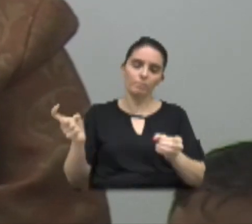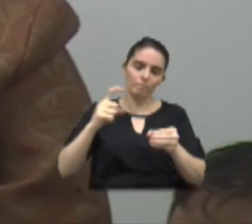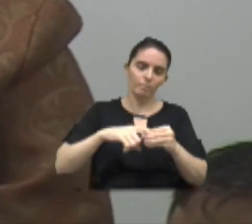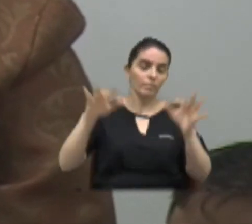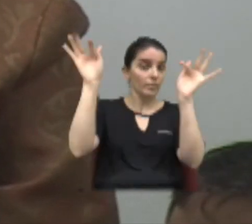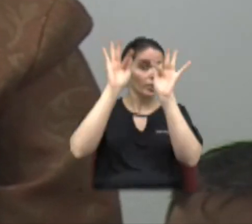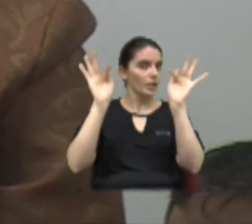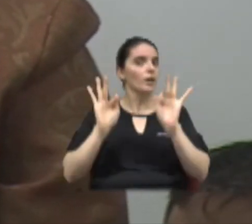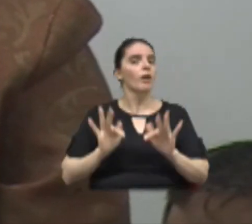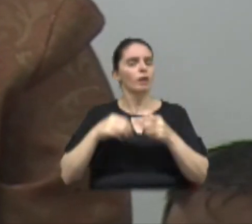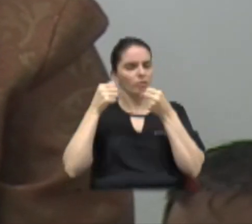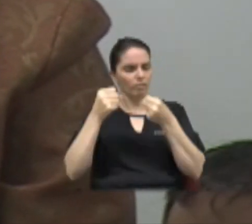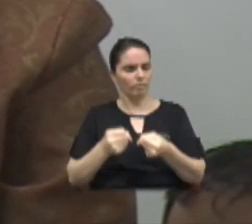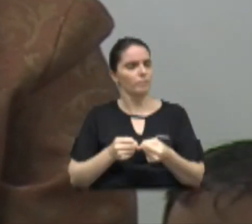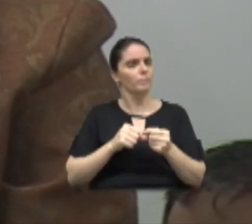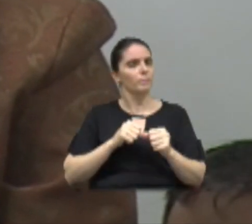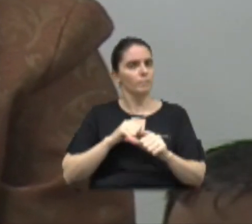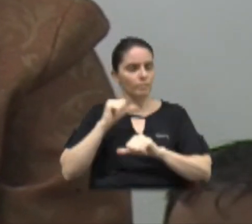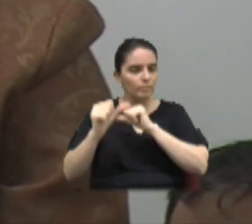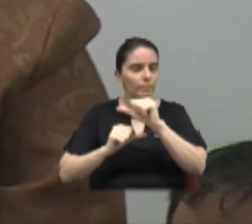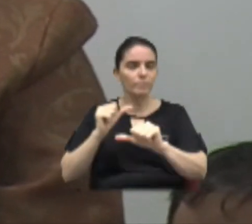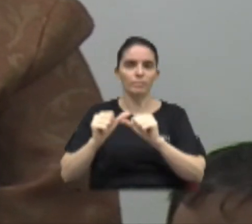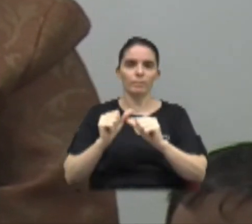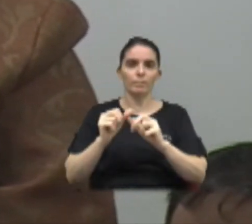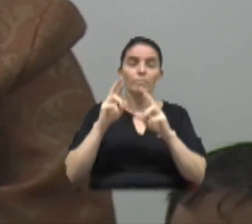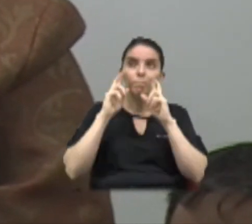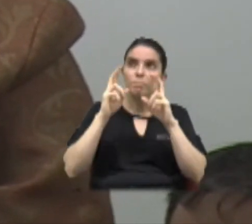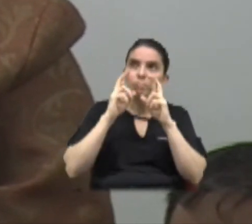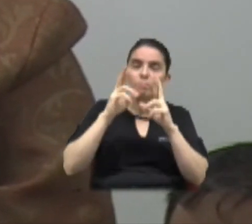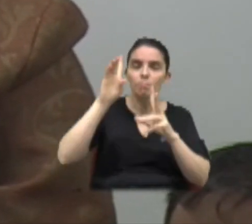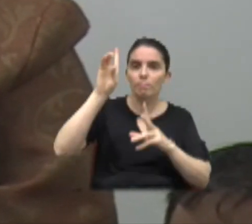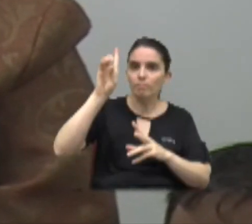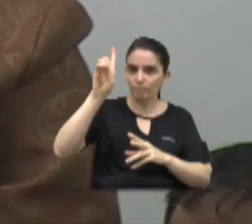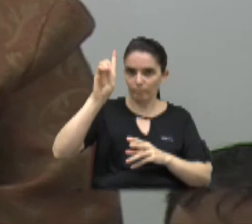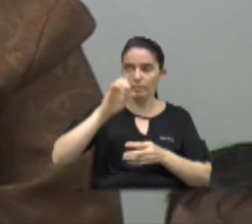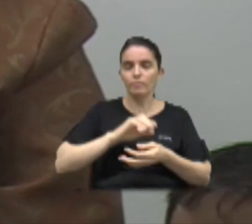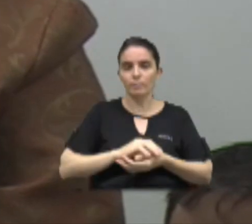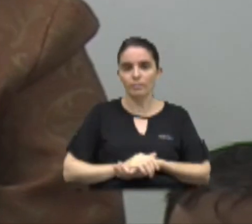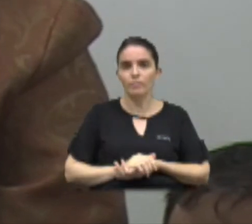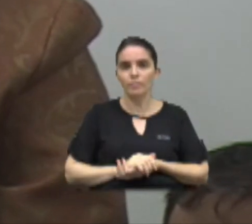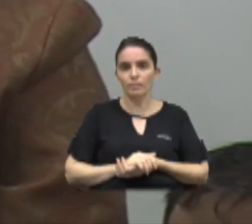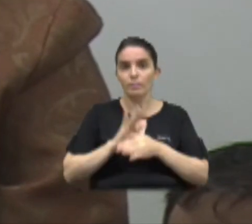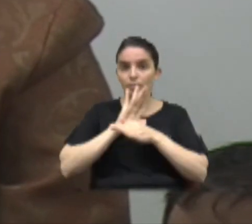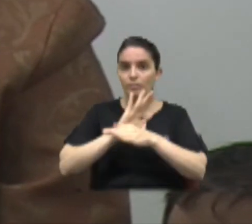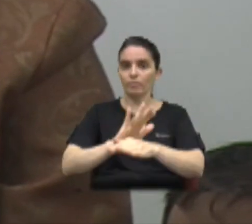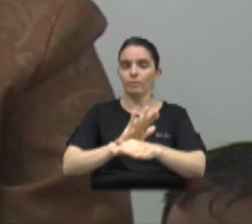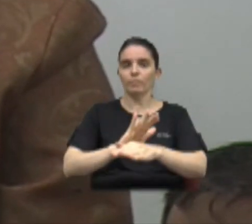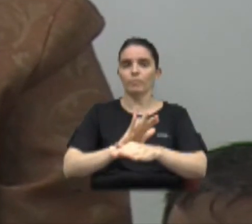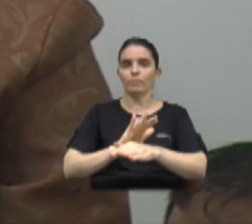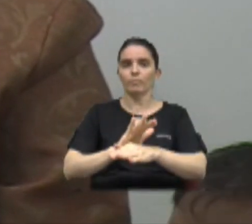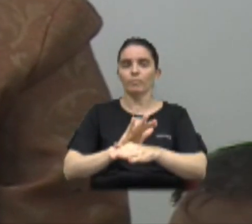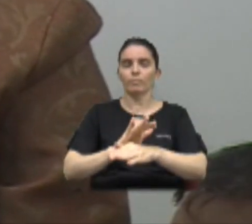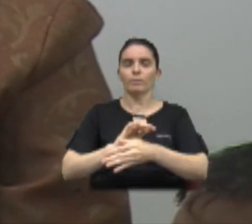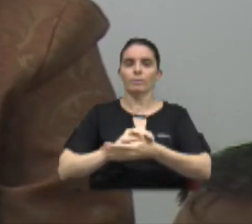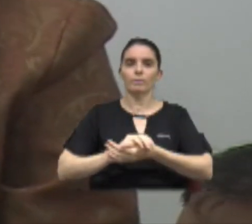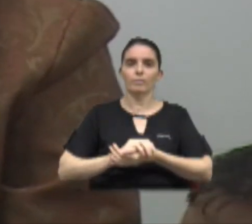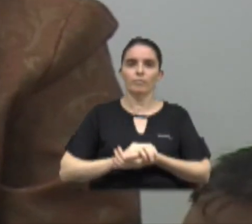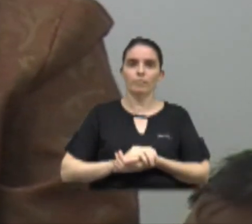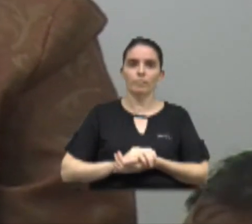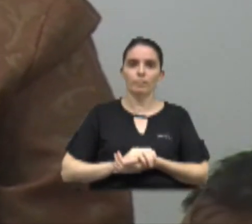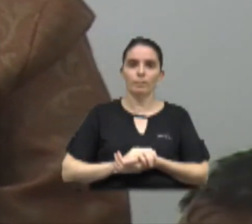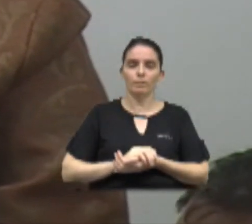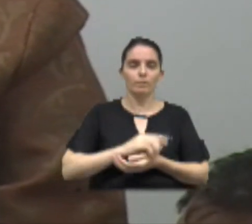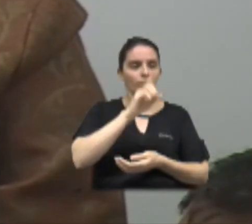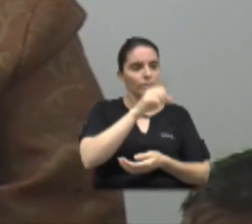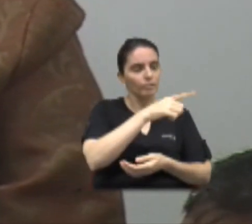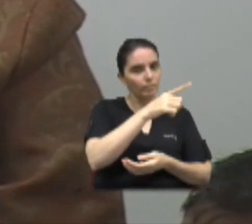coisas poderão mudar. E espero em Deus que realmente tenhamos, por esses dias, que realmente seja derrubado